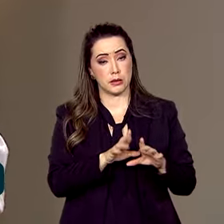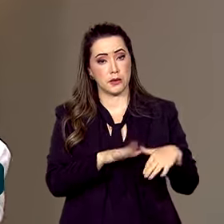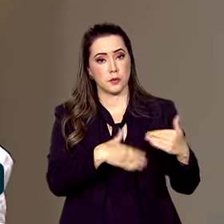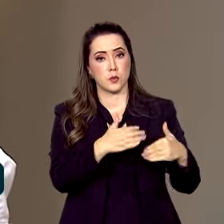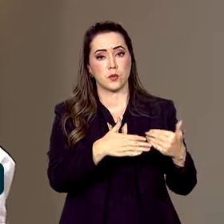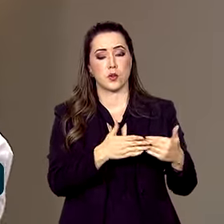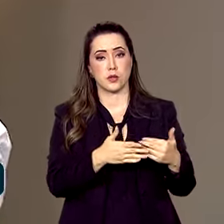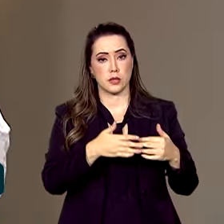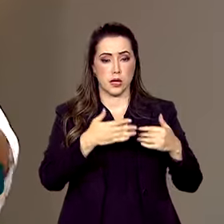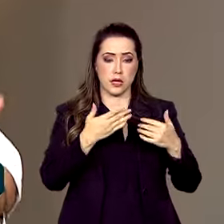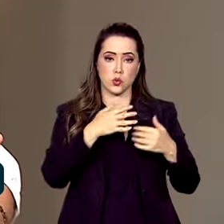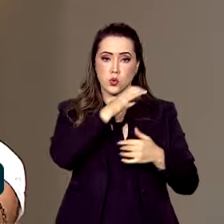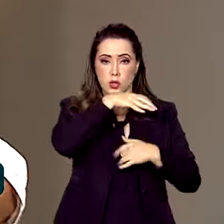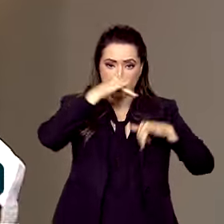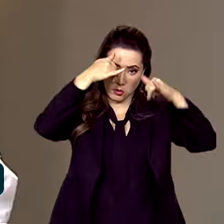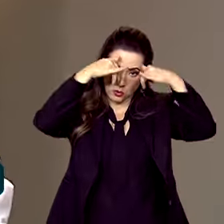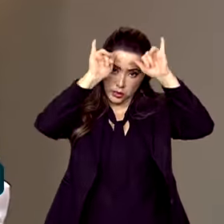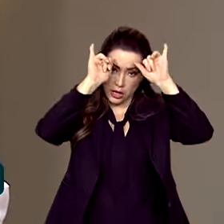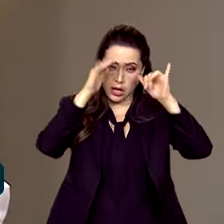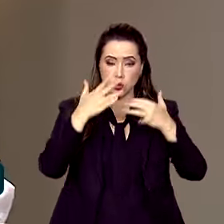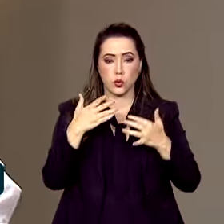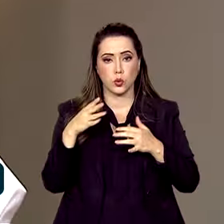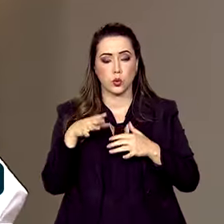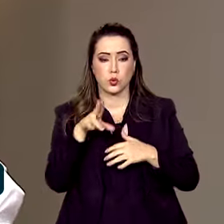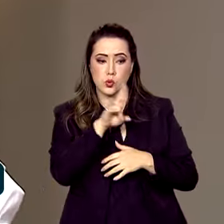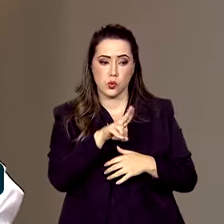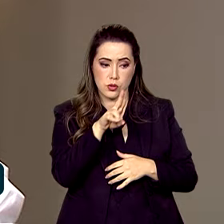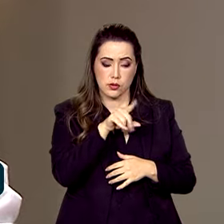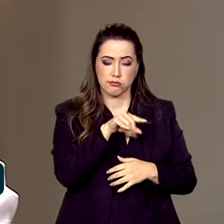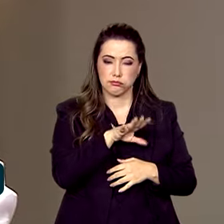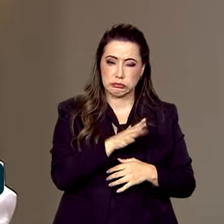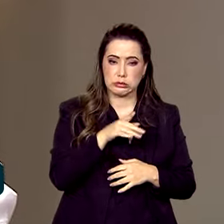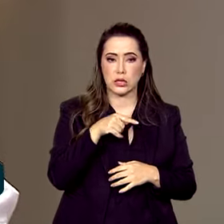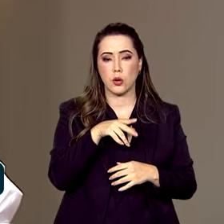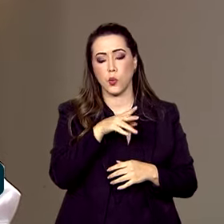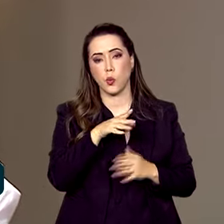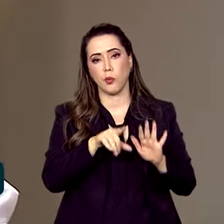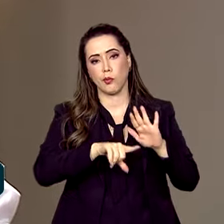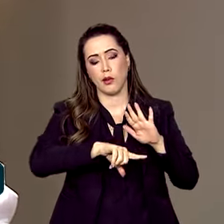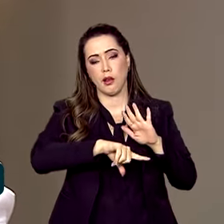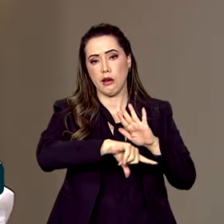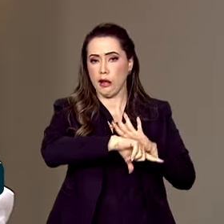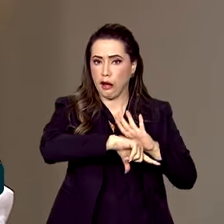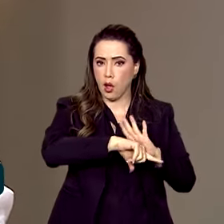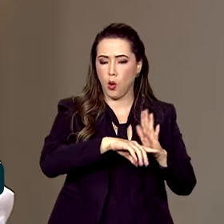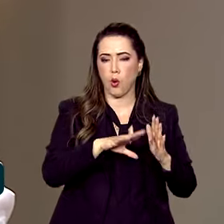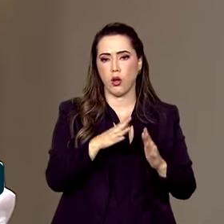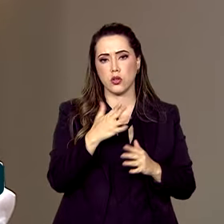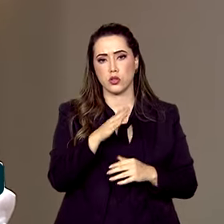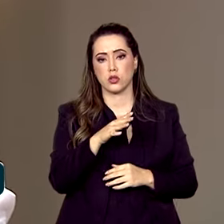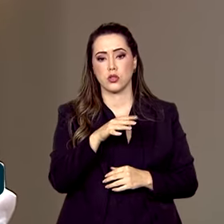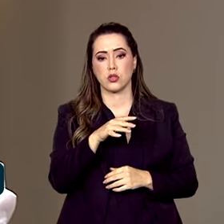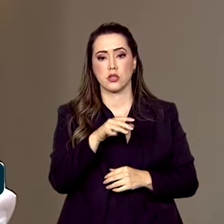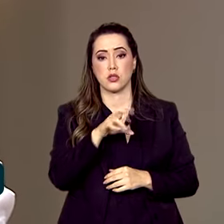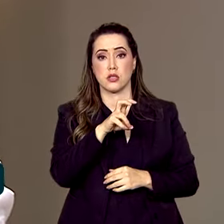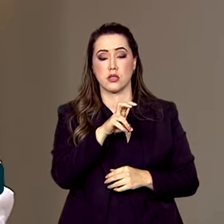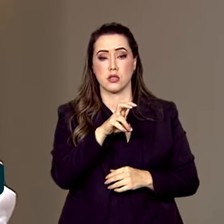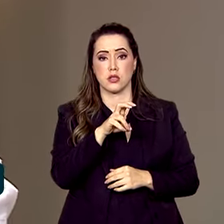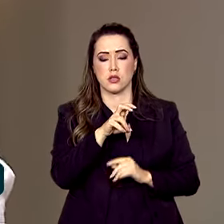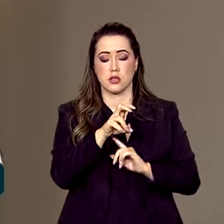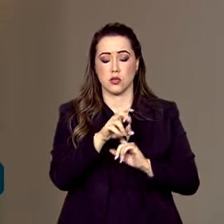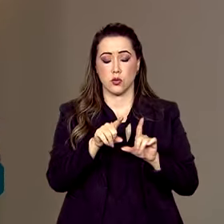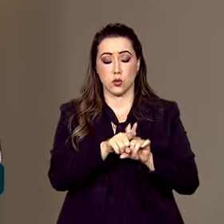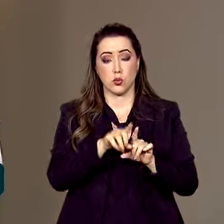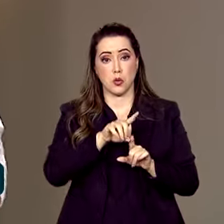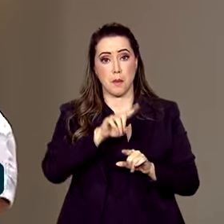de um gado de forma ilegal, né, a gente estimava em torno de praticamente entre 50 a 60 mil cabeças de gado, e